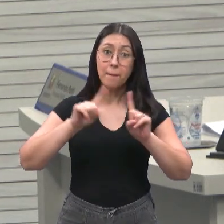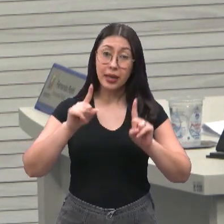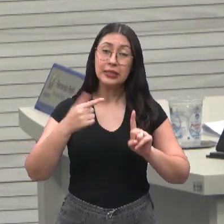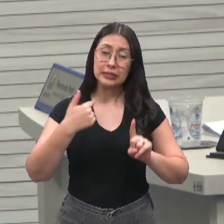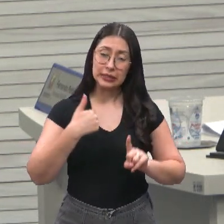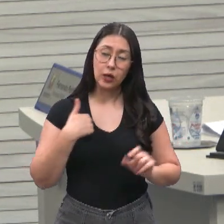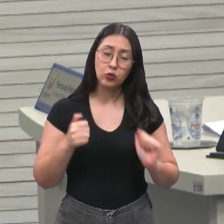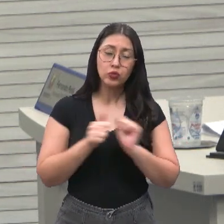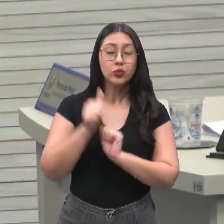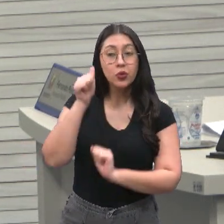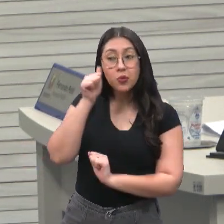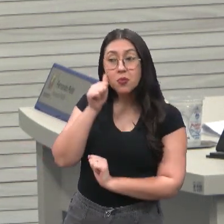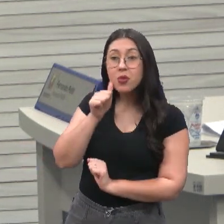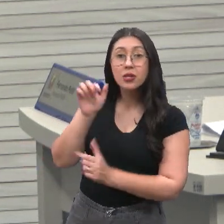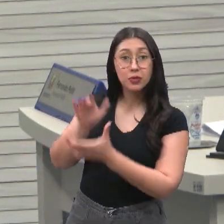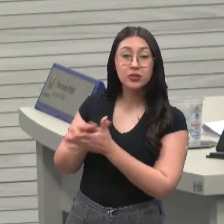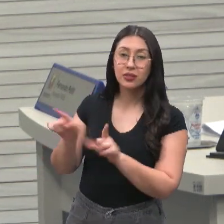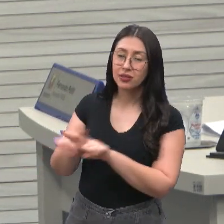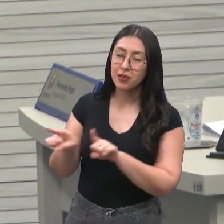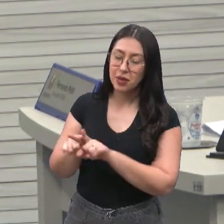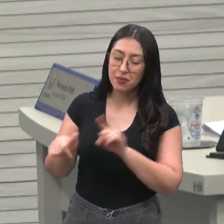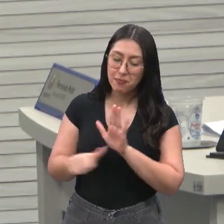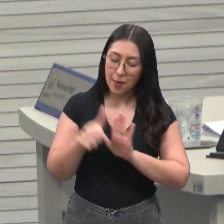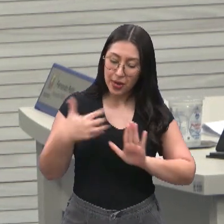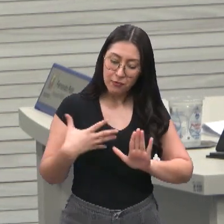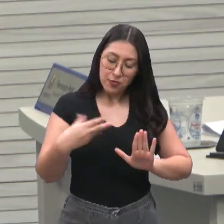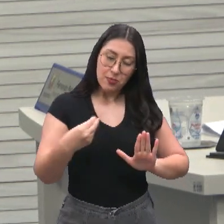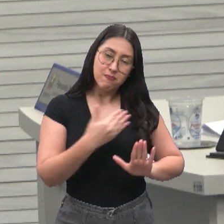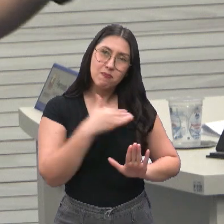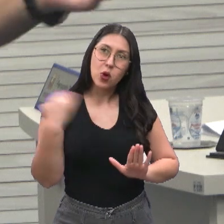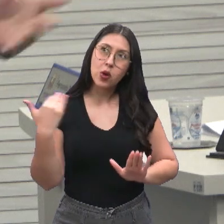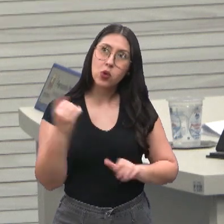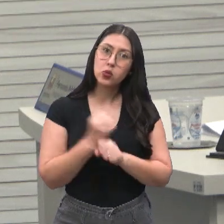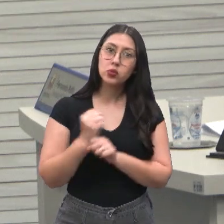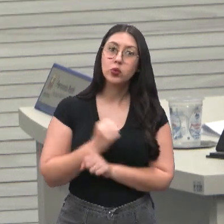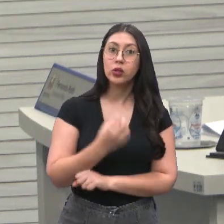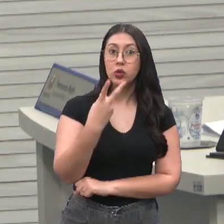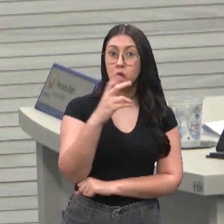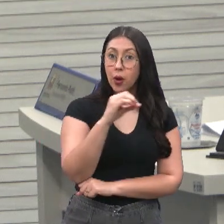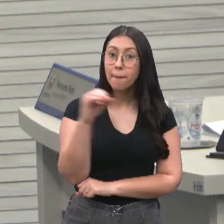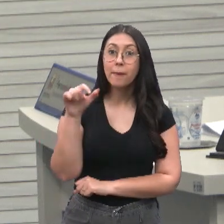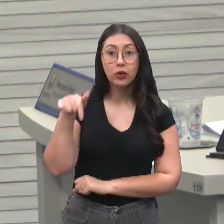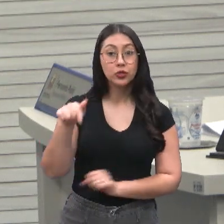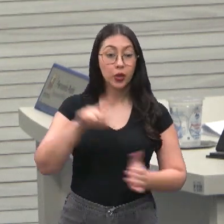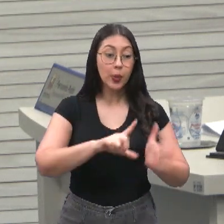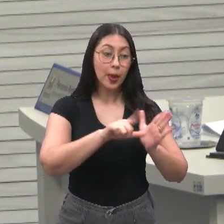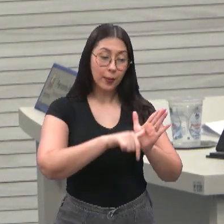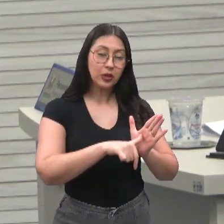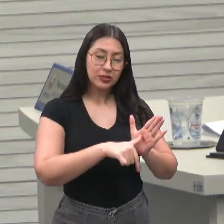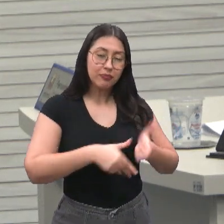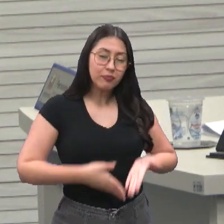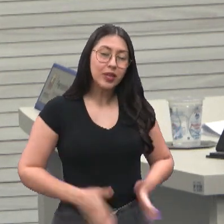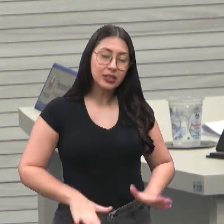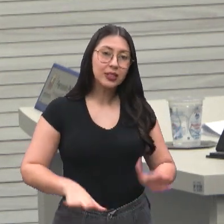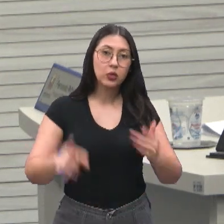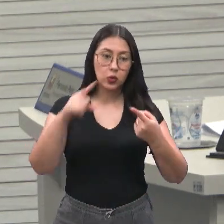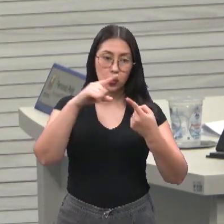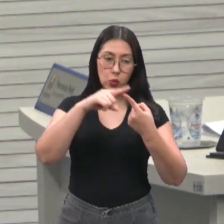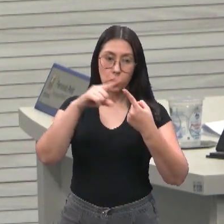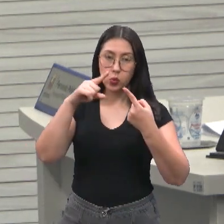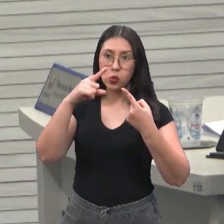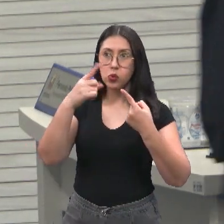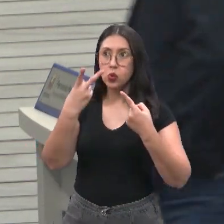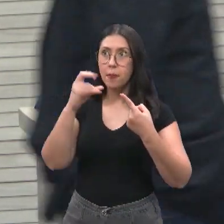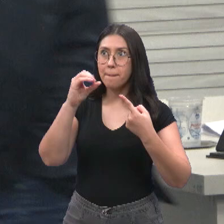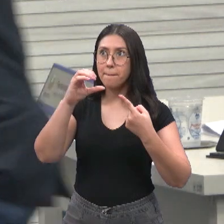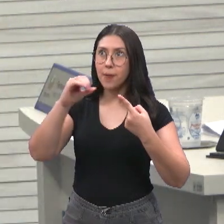nós perdemos nosso primeiro filho, né? Isso em 2007, depois tivemos o Raí em 2009 e a Rafaela em 2011,